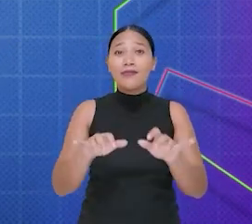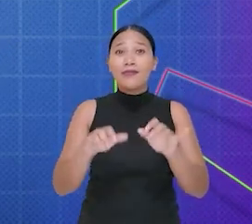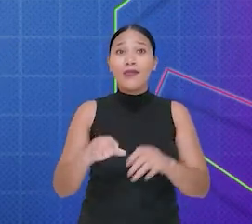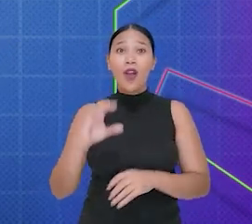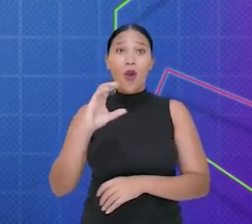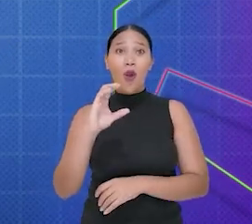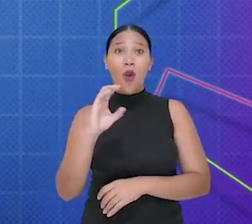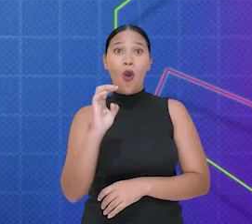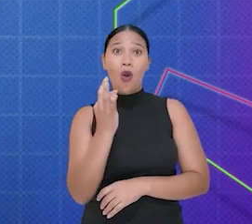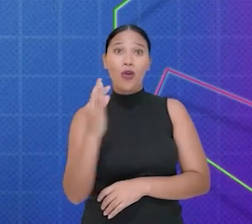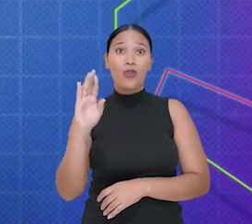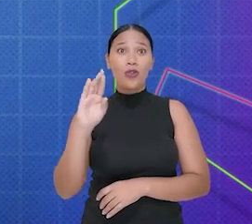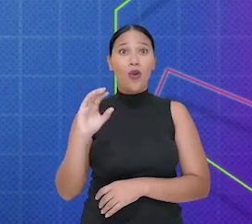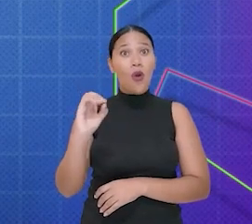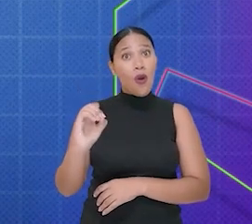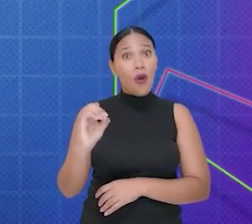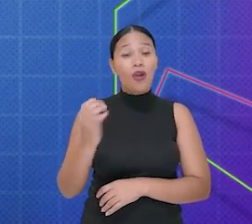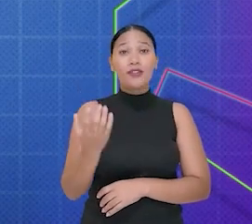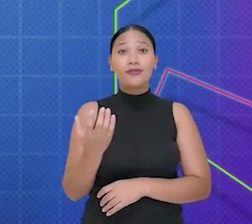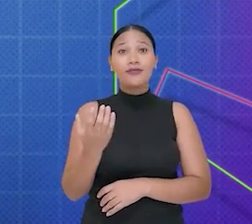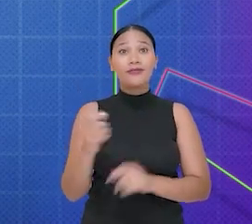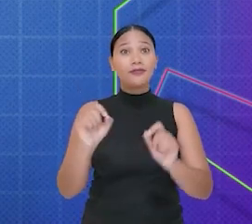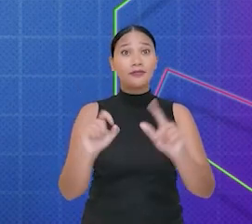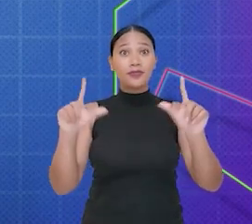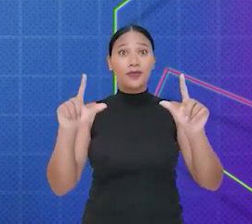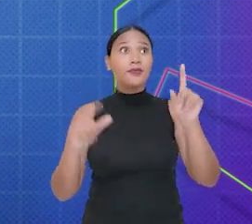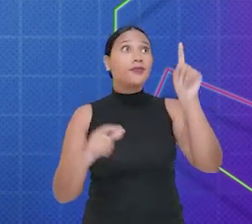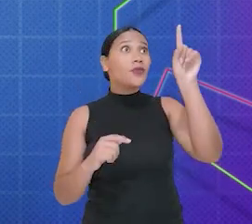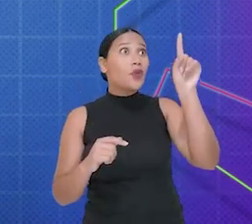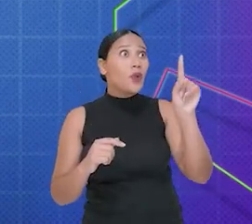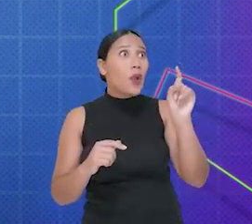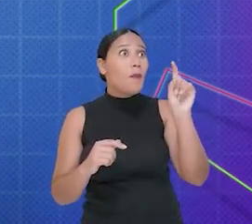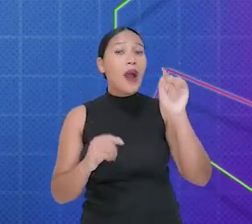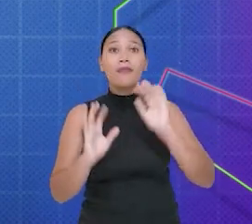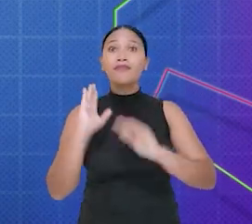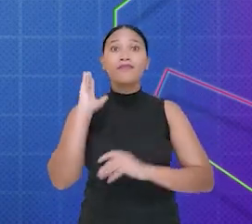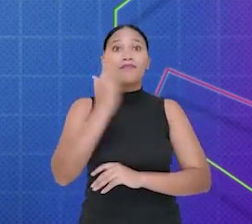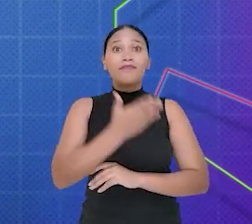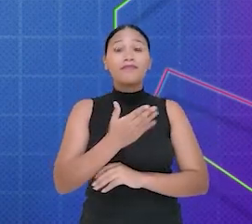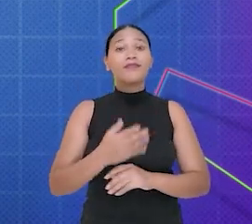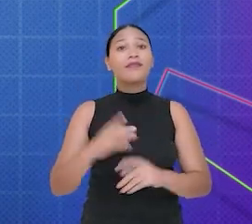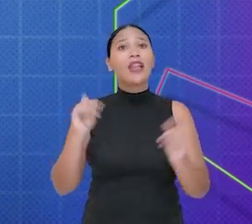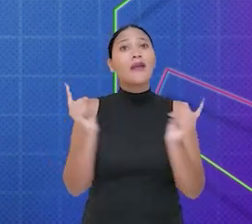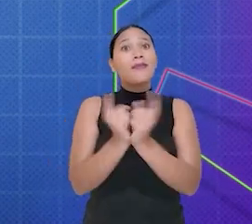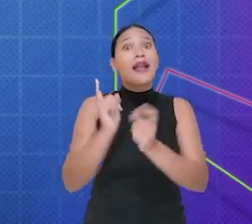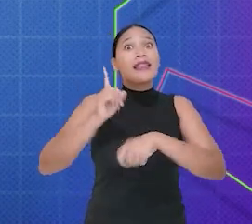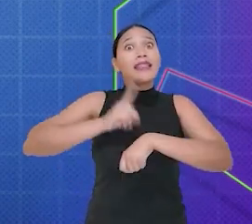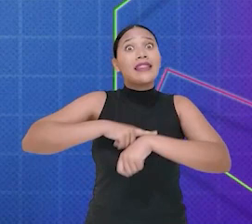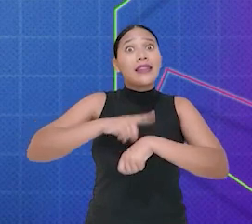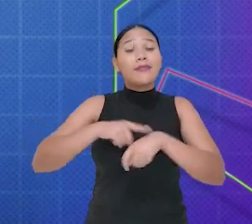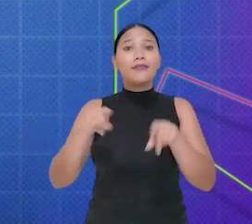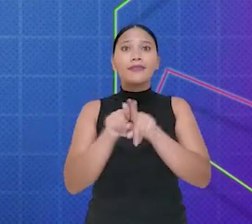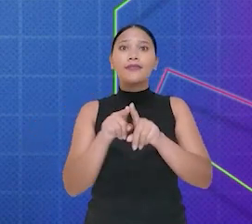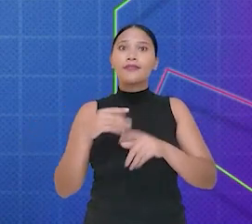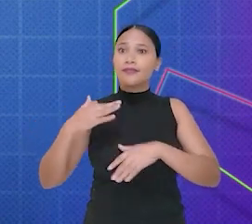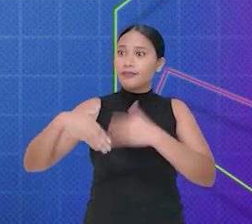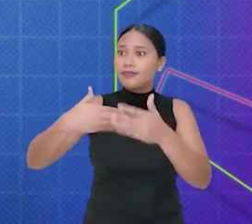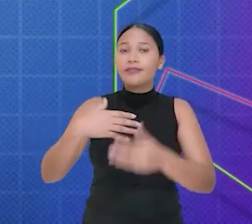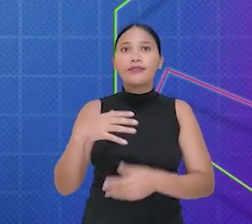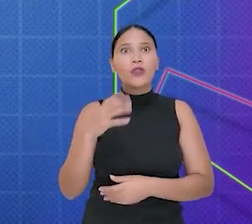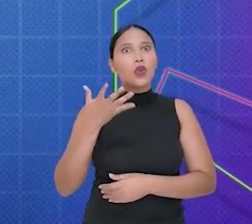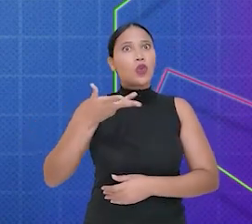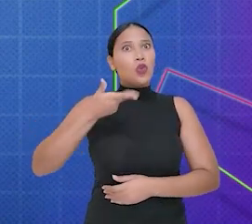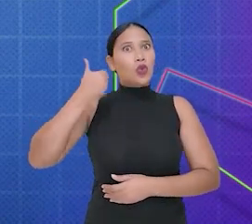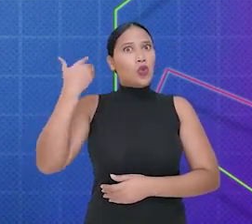de teclado Ctrl O para abrir o menu Abrir e selecionar o arquivo desejado. Isso pode economizar tempo e